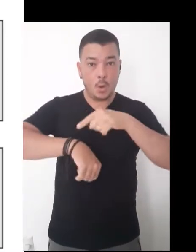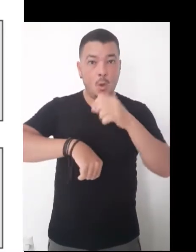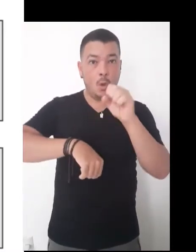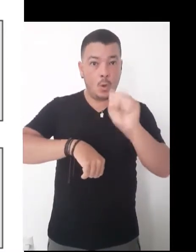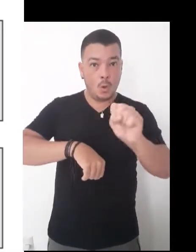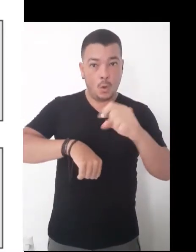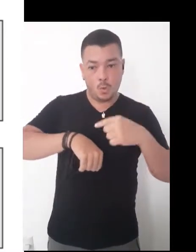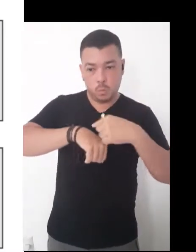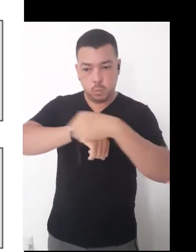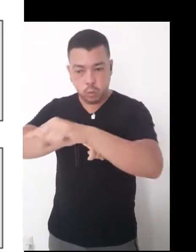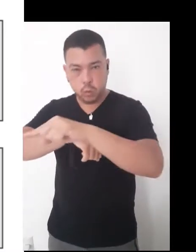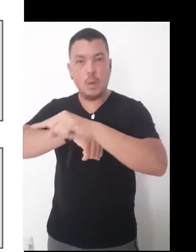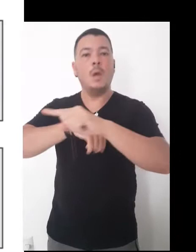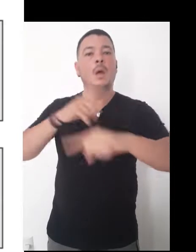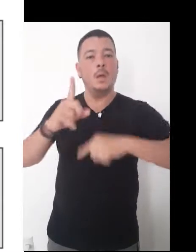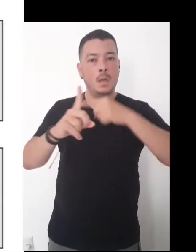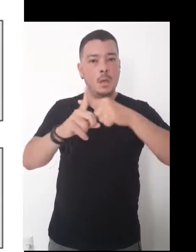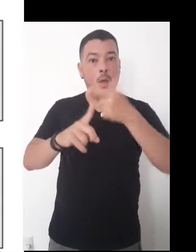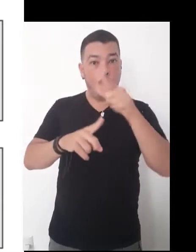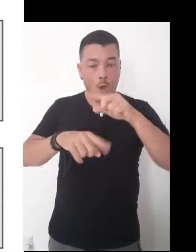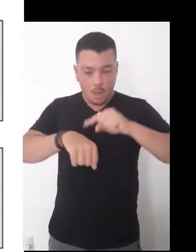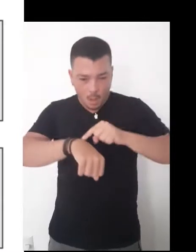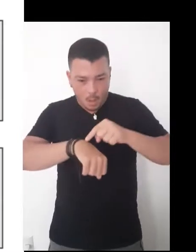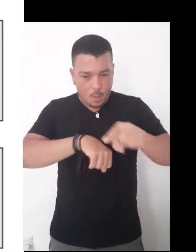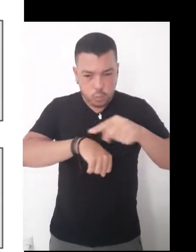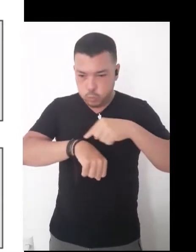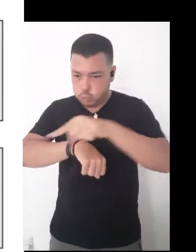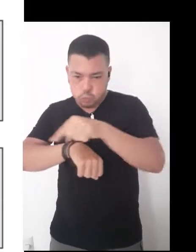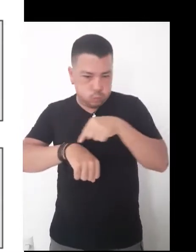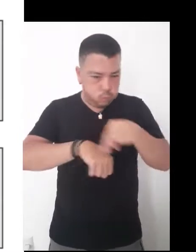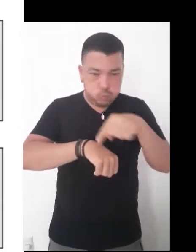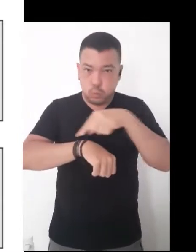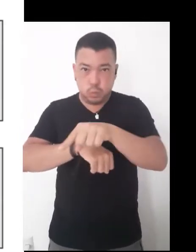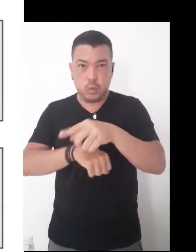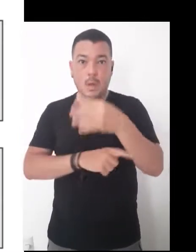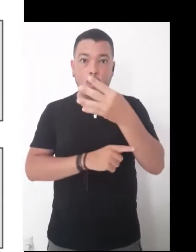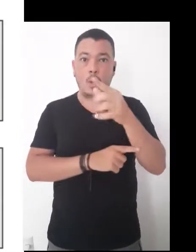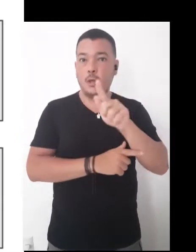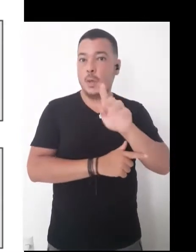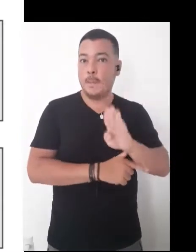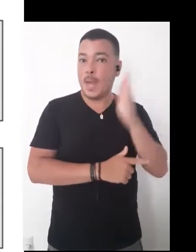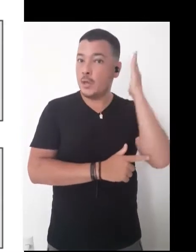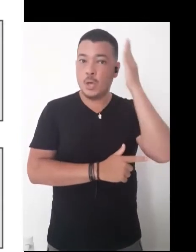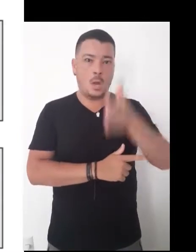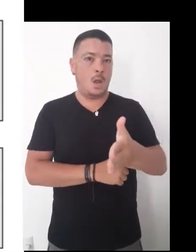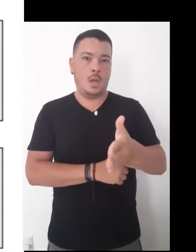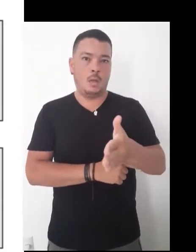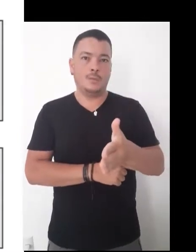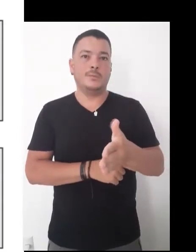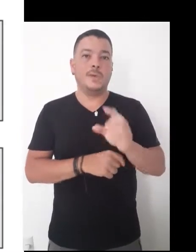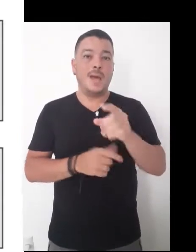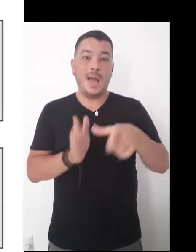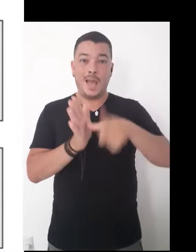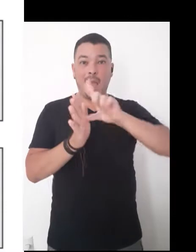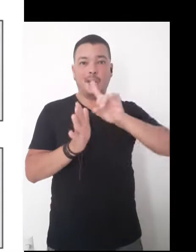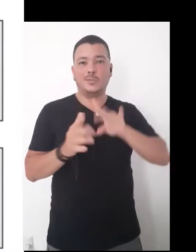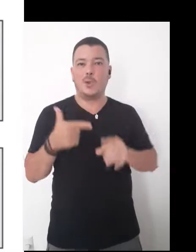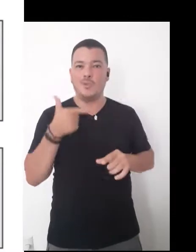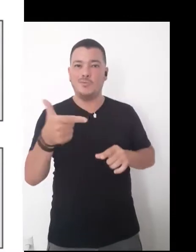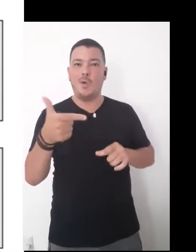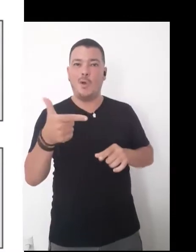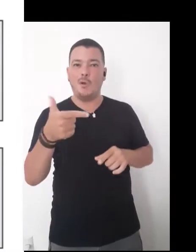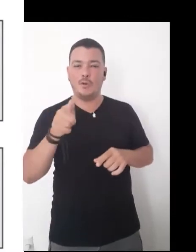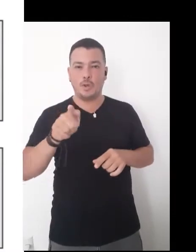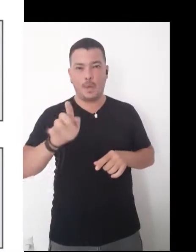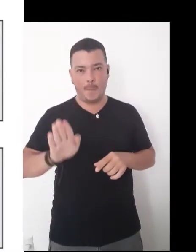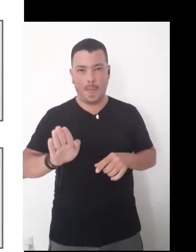mais 2 GB por segundo para essa outra memória. Então, na verdade, o processador está enviando 4 GB de uma vez só, ao invés de 2 GB por segundo. Então